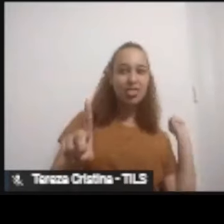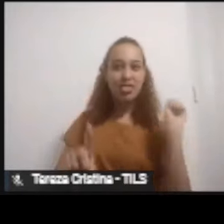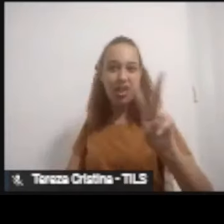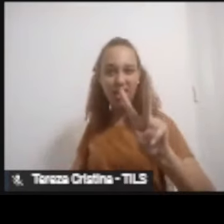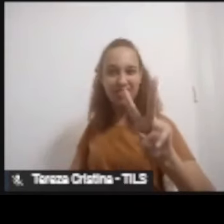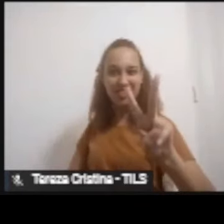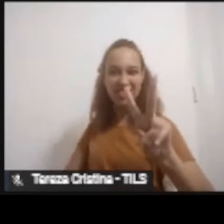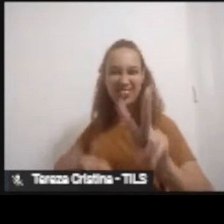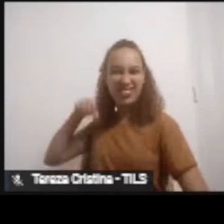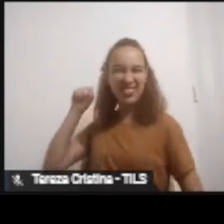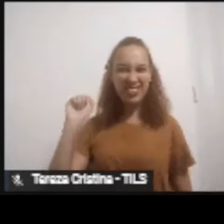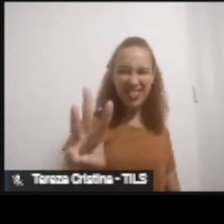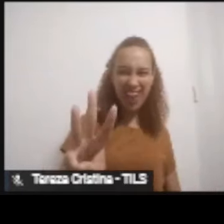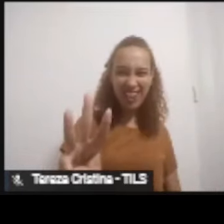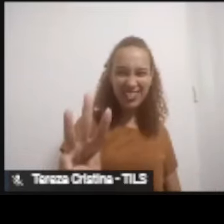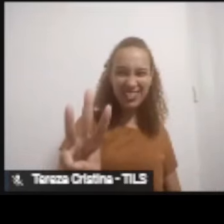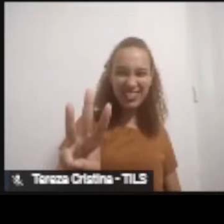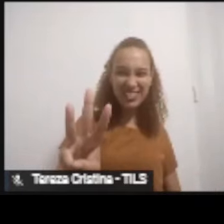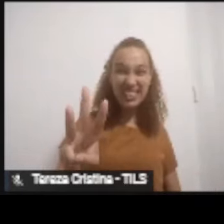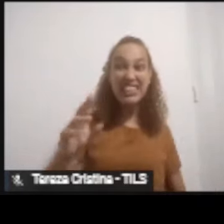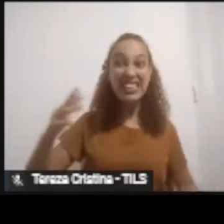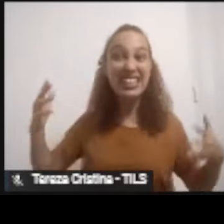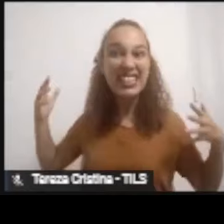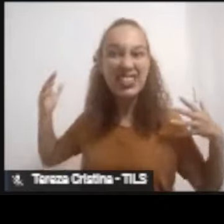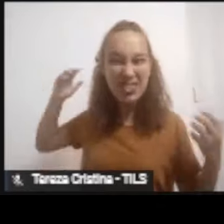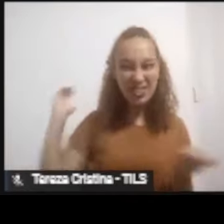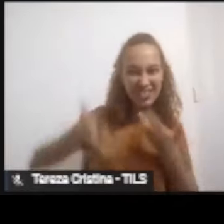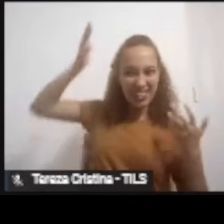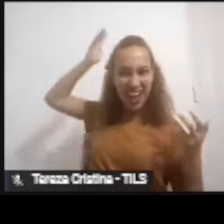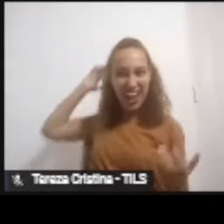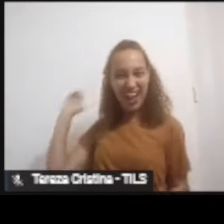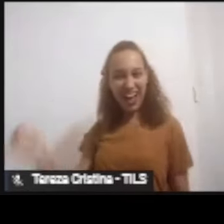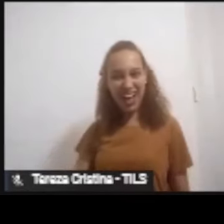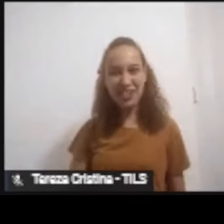dois, três e já!